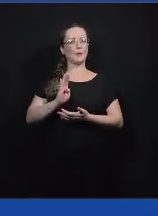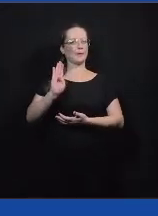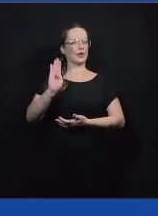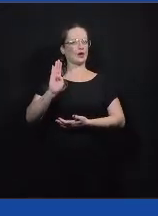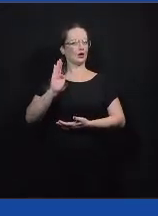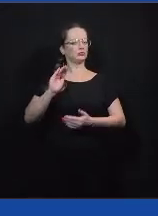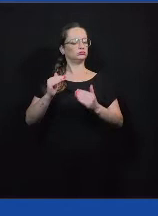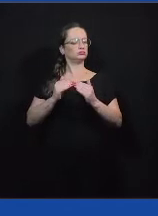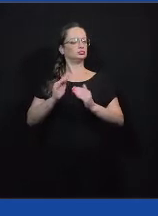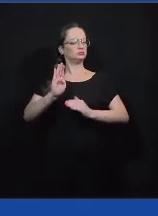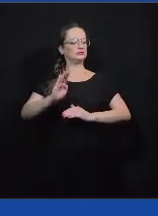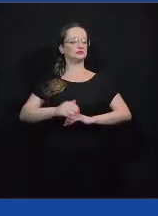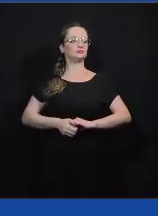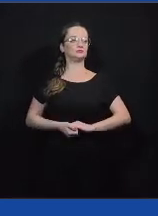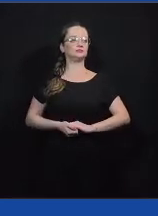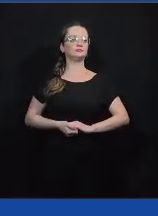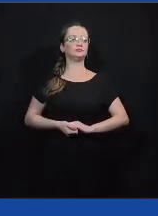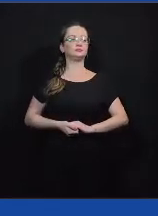Uber